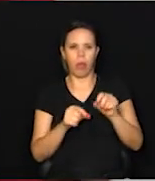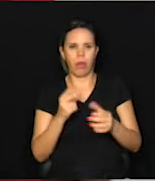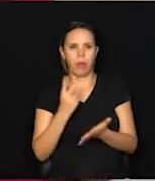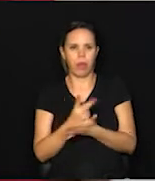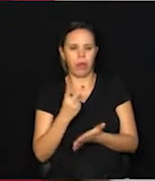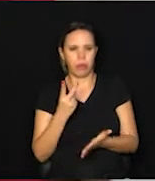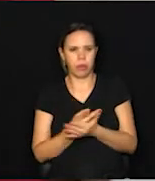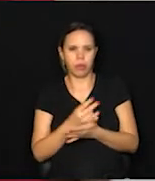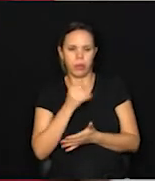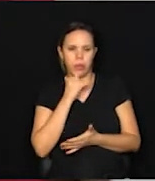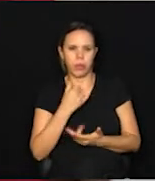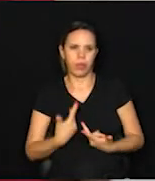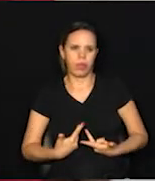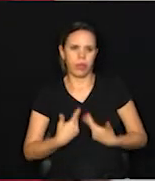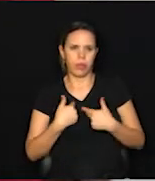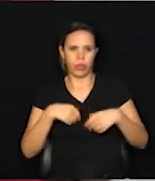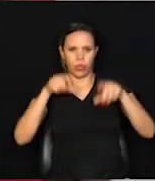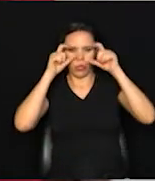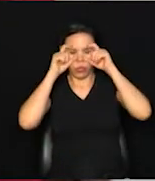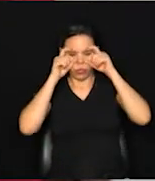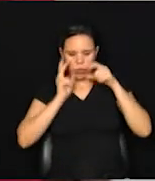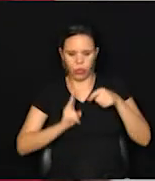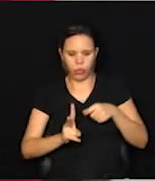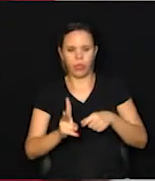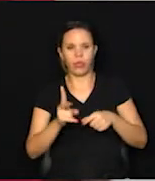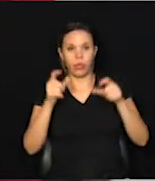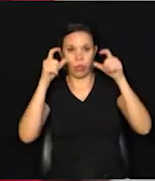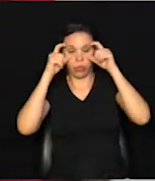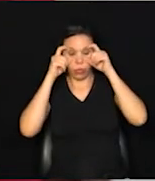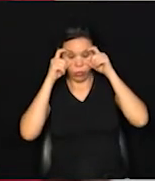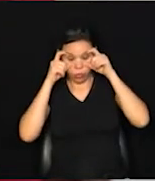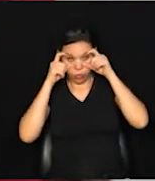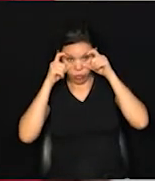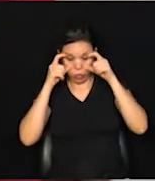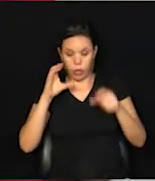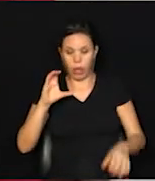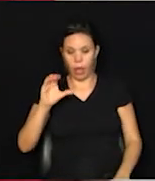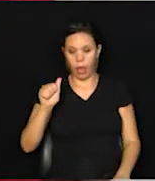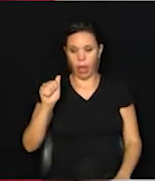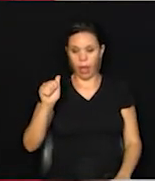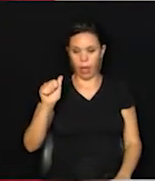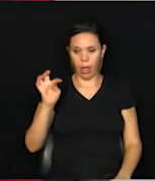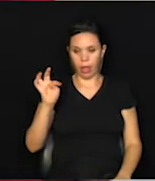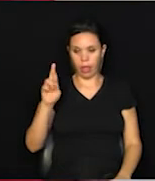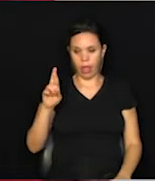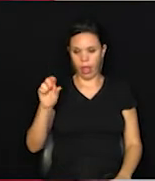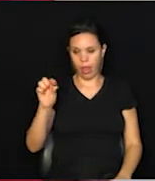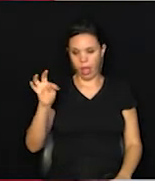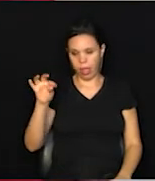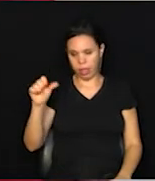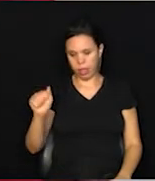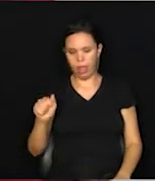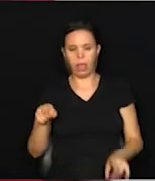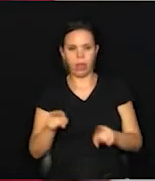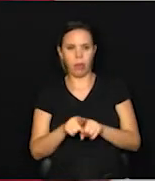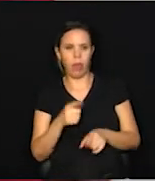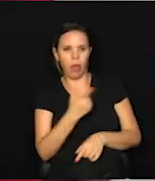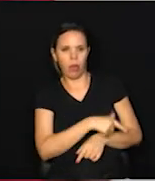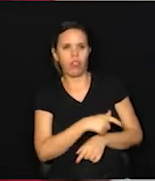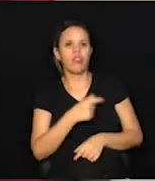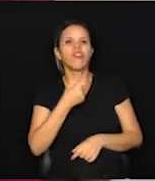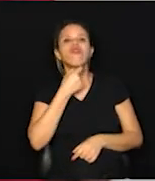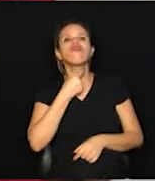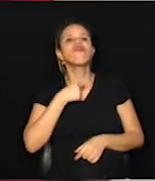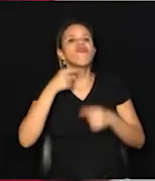as eletivas de oftalmo, por exemplo, cirurgias de catarata, e as cirurgias eletivas de otorrino, porque